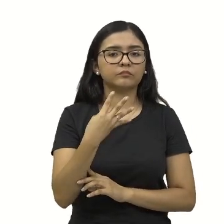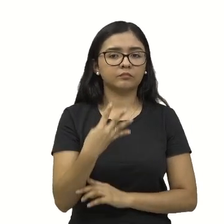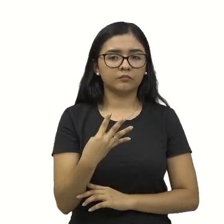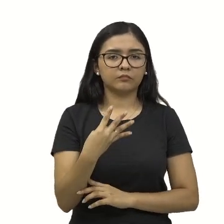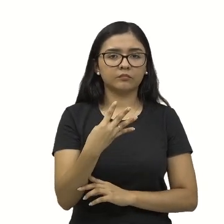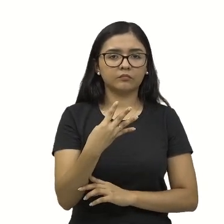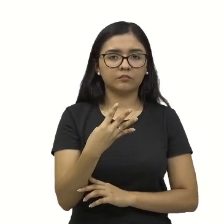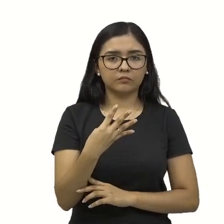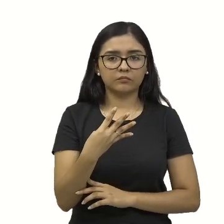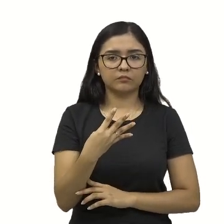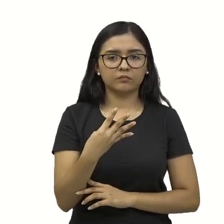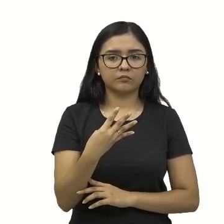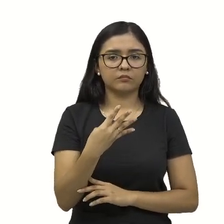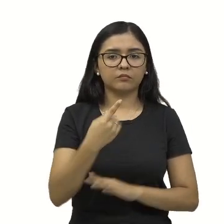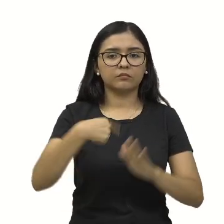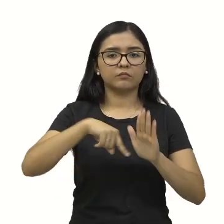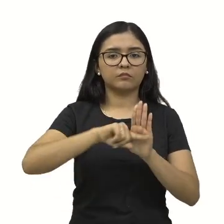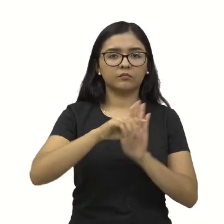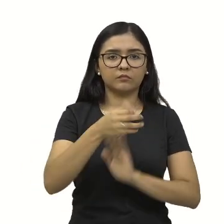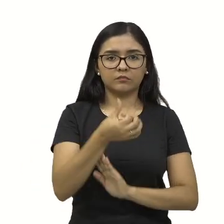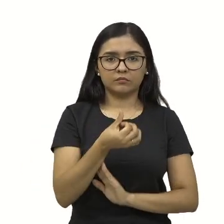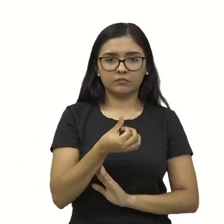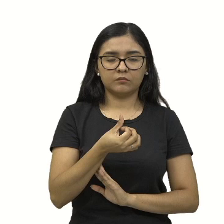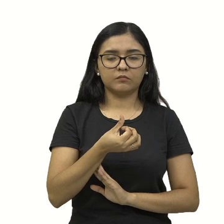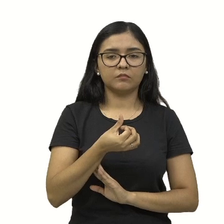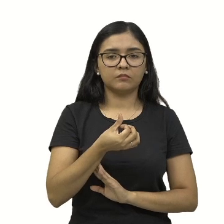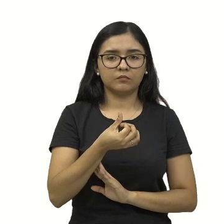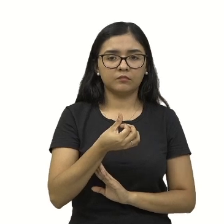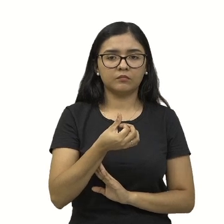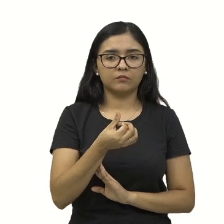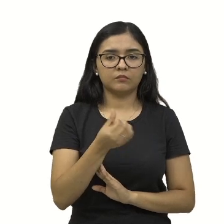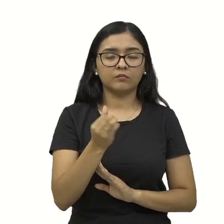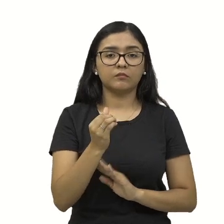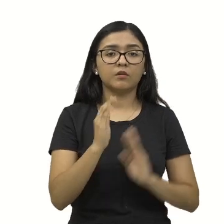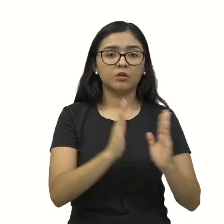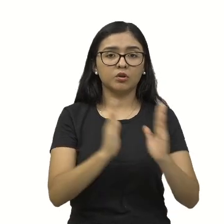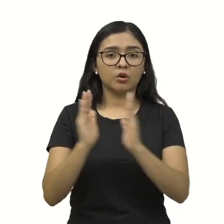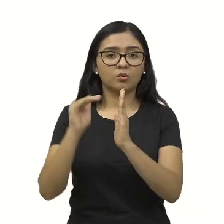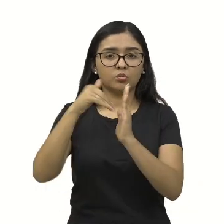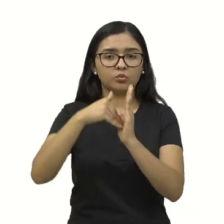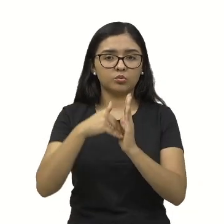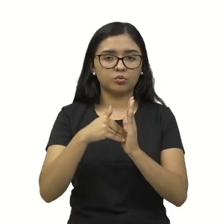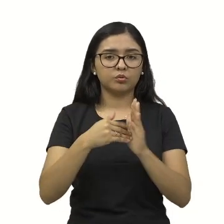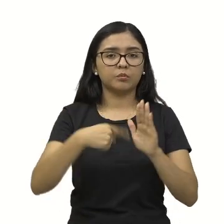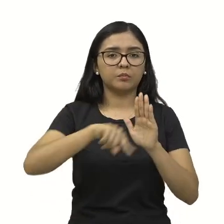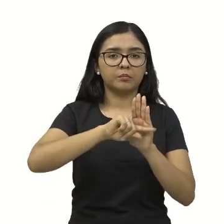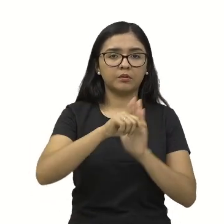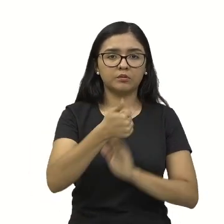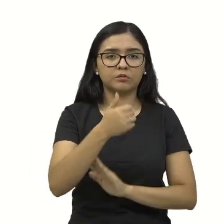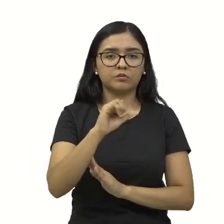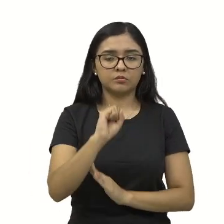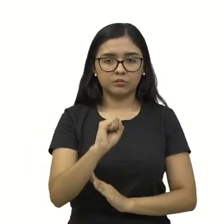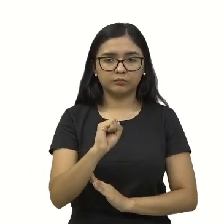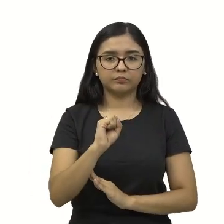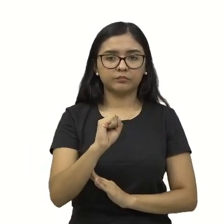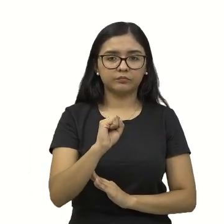4, menos 6, e a última coluna menos 18,